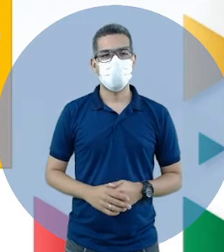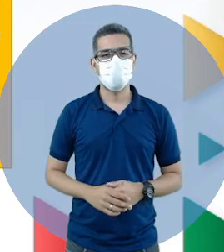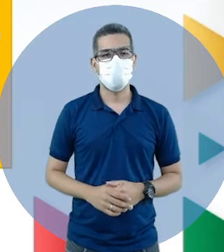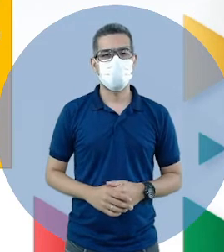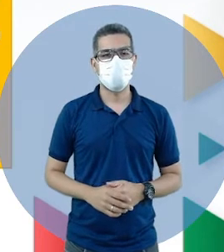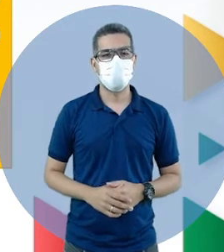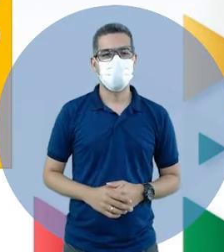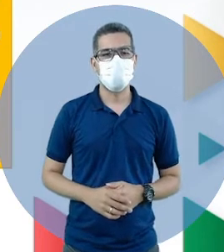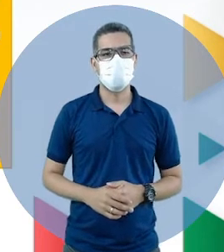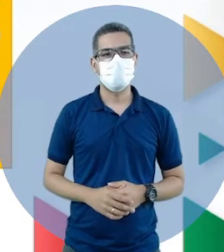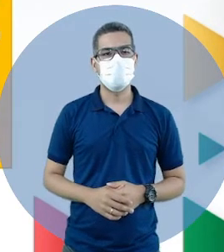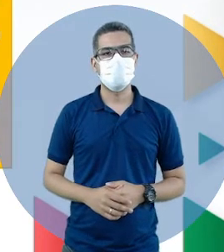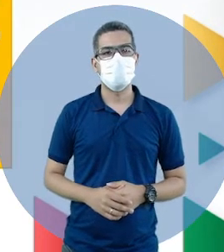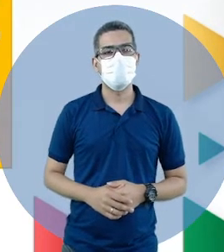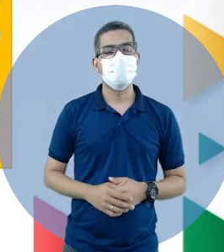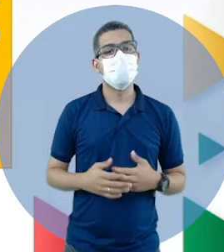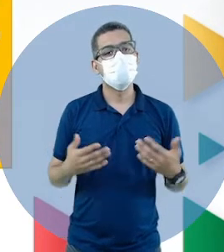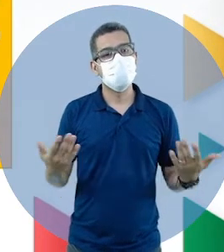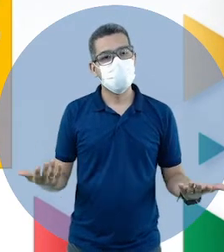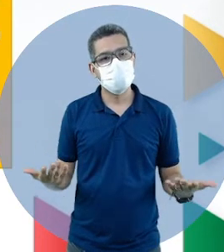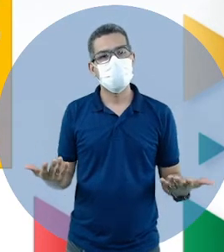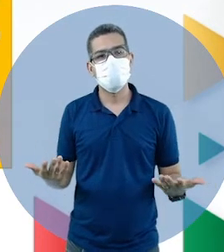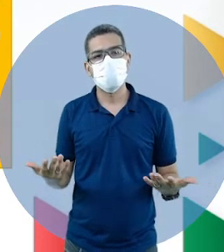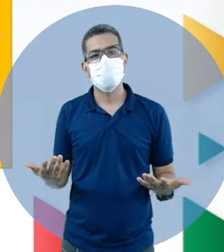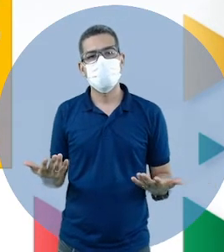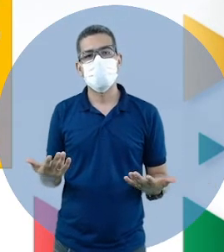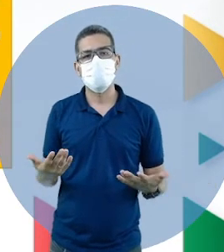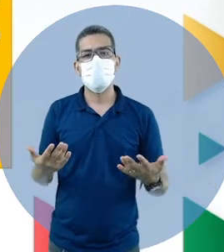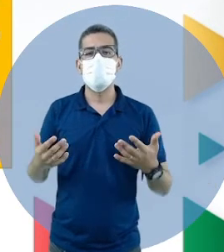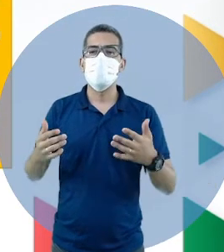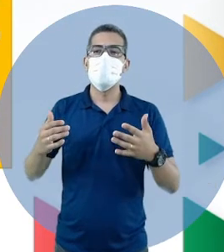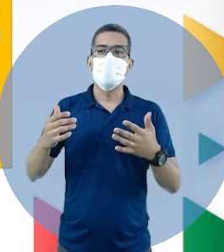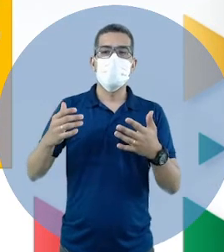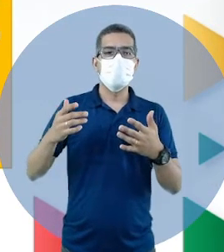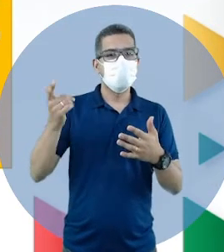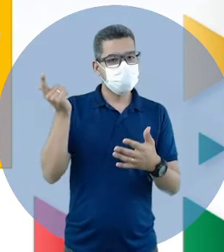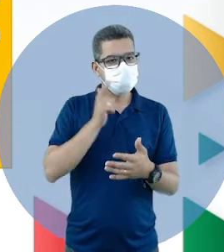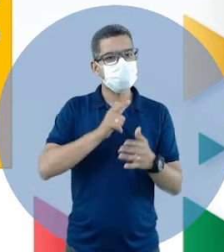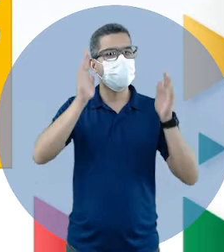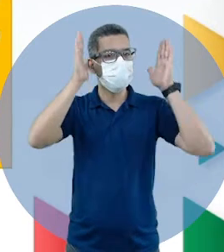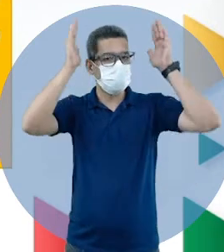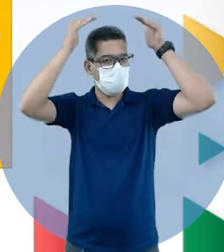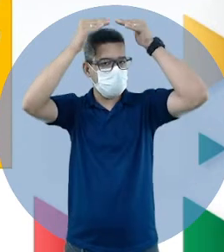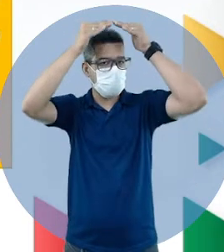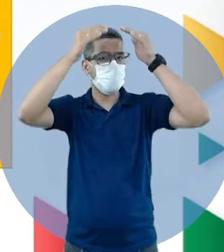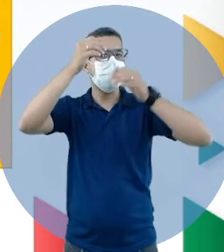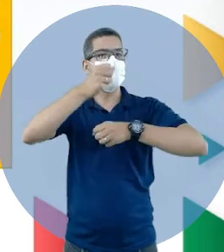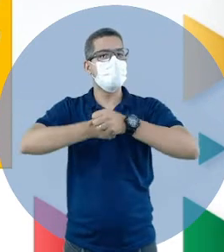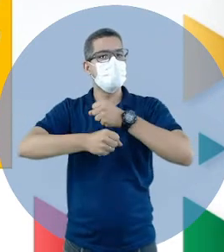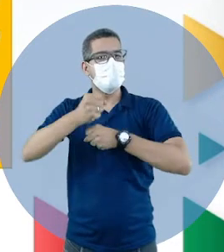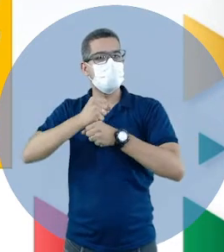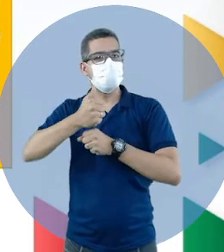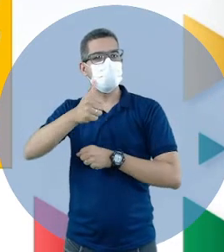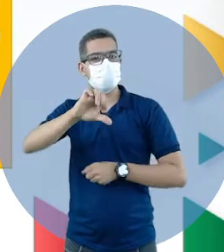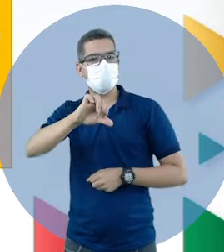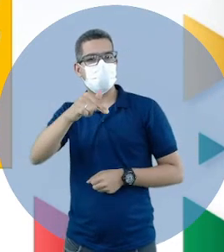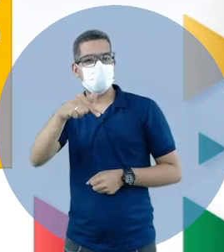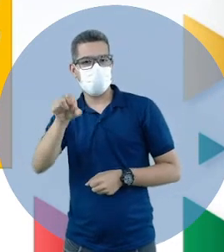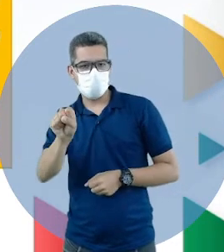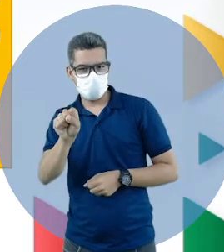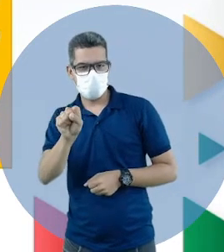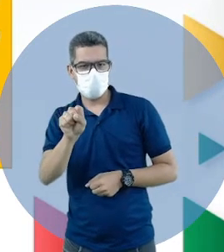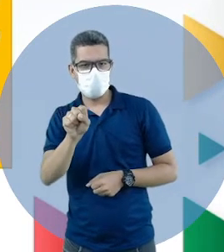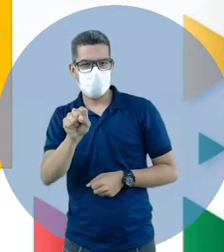tela, nós temos aqui, foi eleito papa em 16 de outubro de 78, sucedendo a João